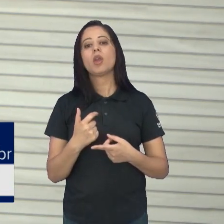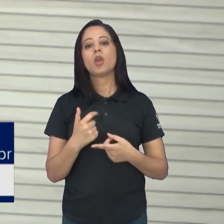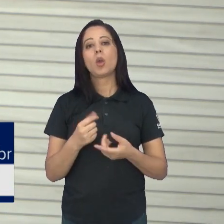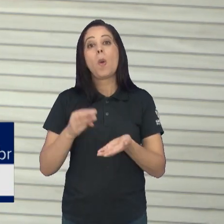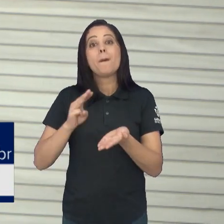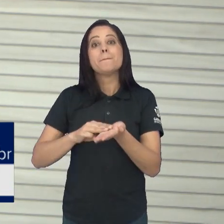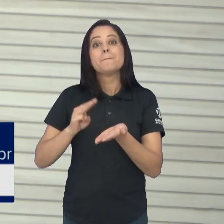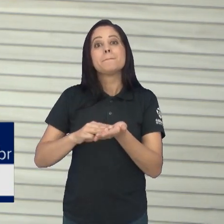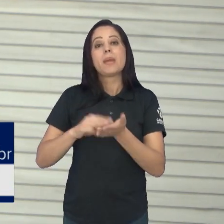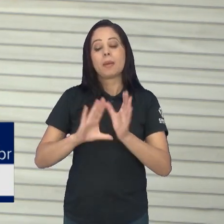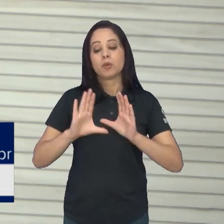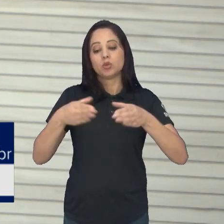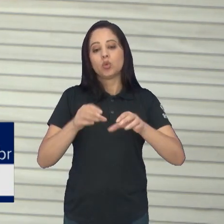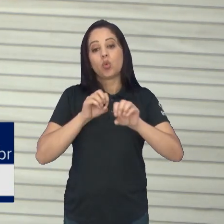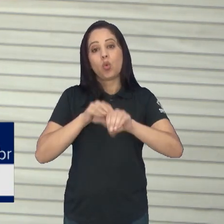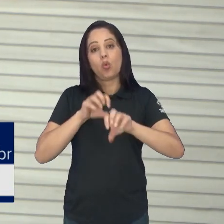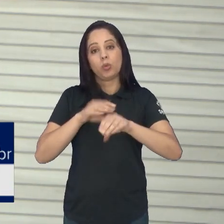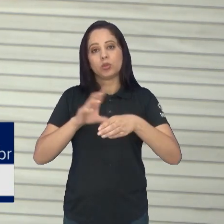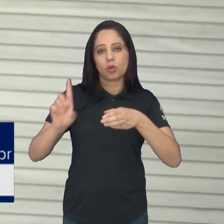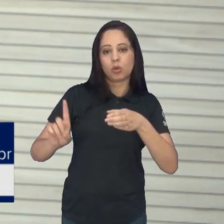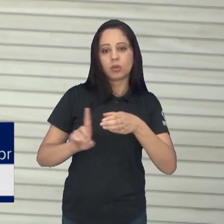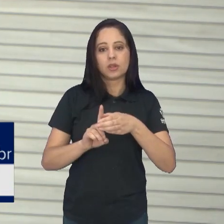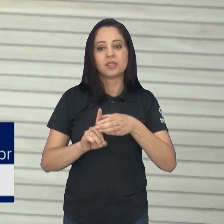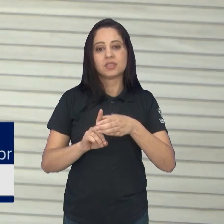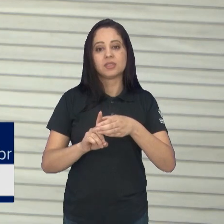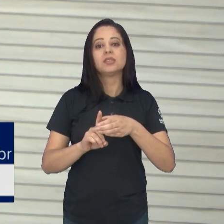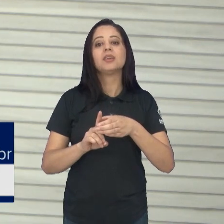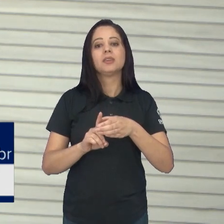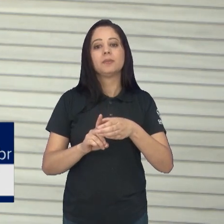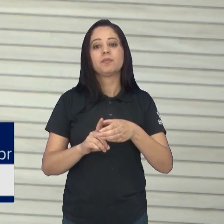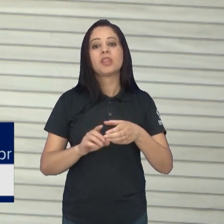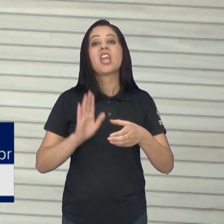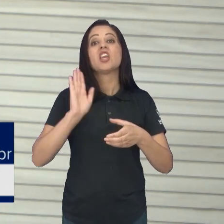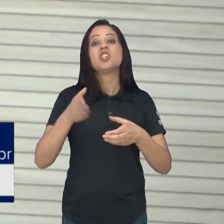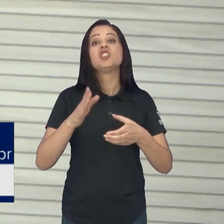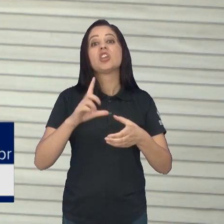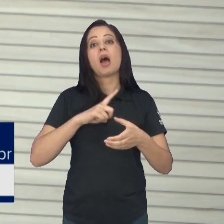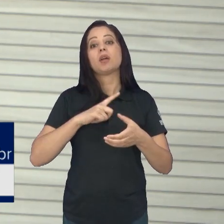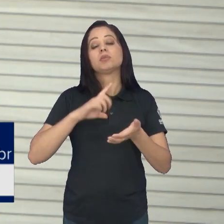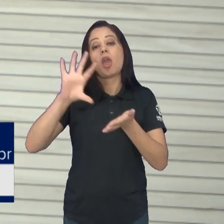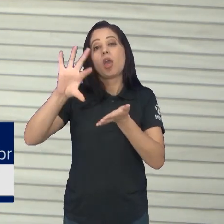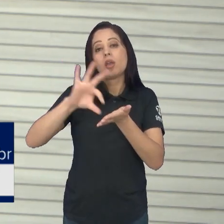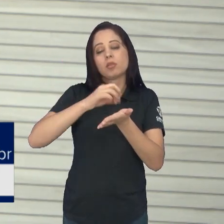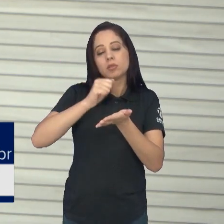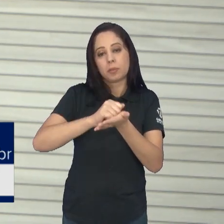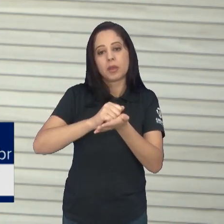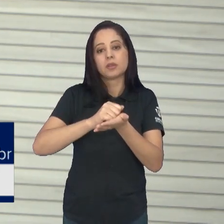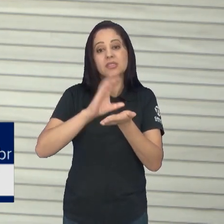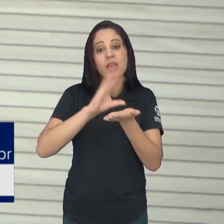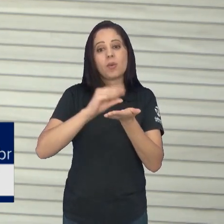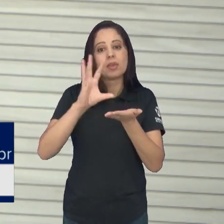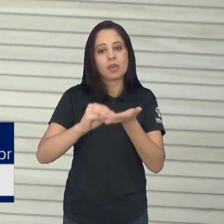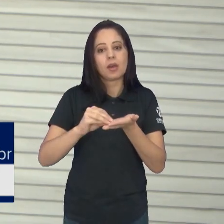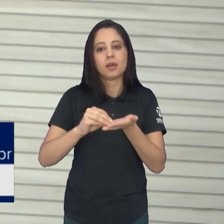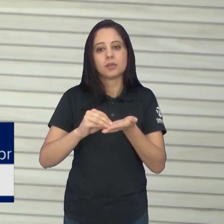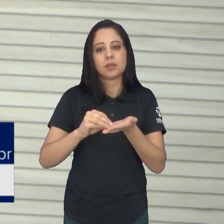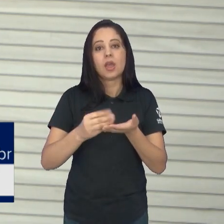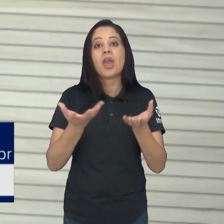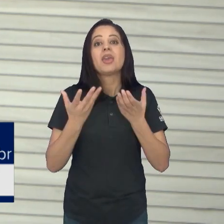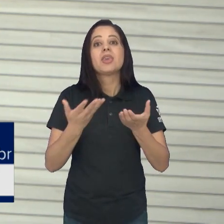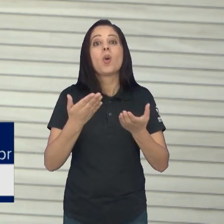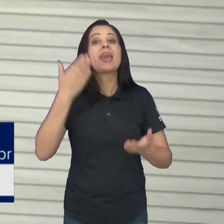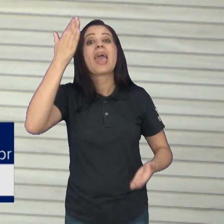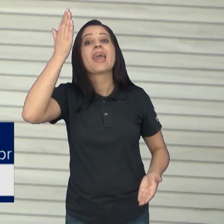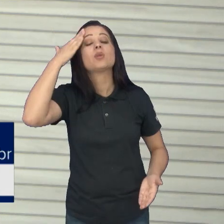votamos na Comissão de Educação, e isso está registrado em ata, a convocação da presidente do Fundo Social. E eu quero investigar o